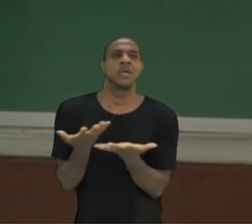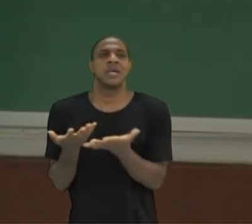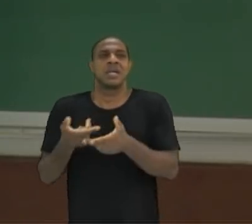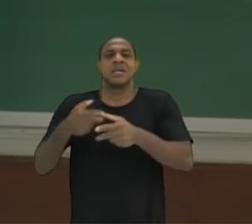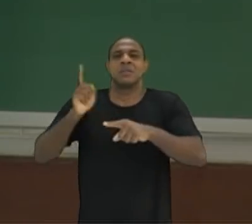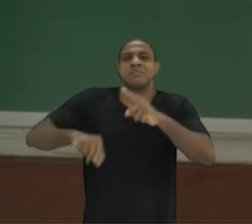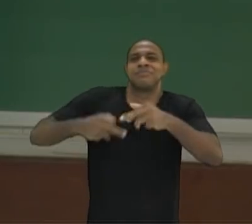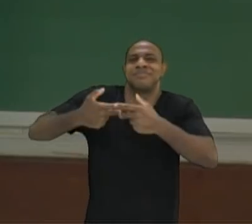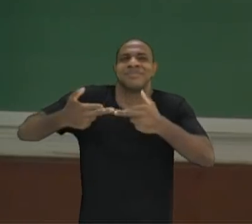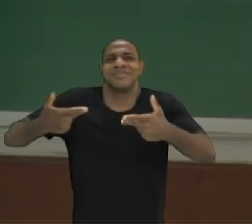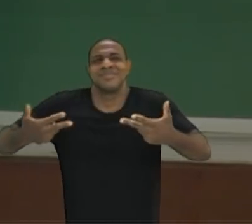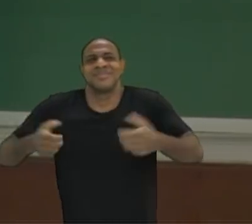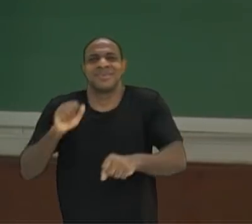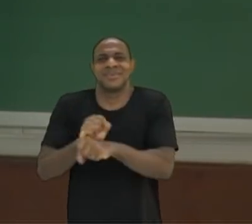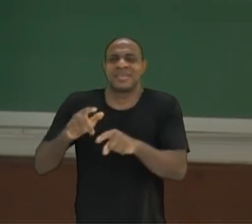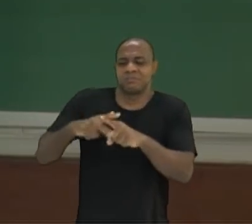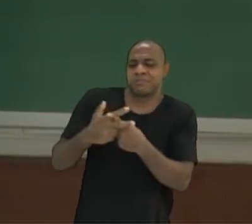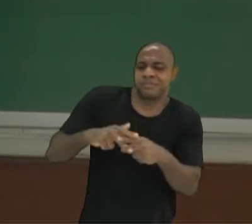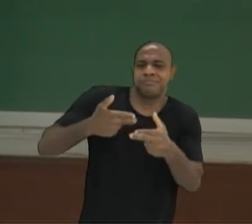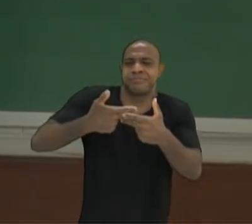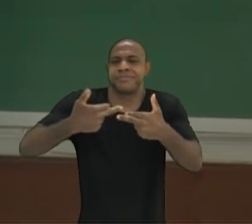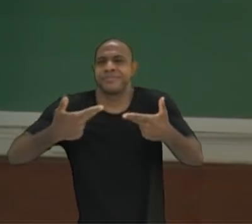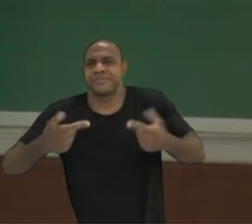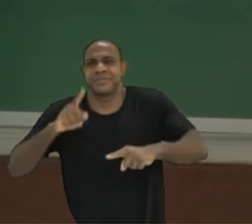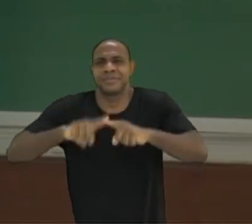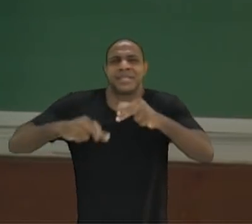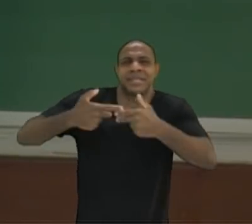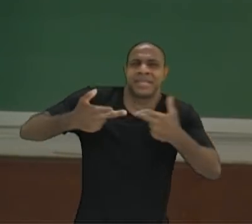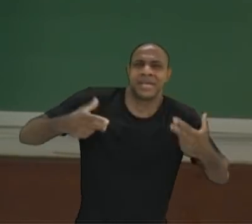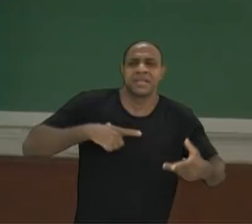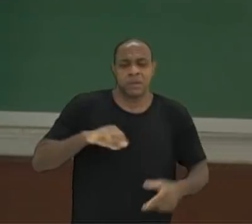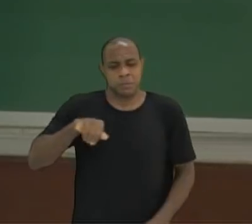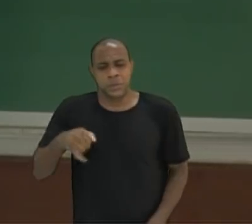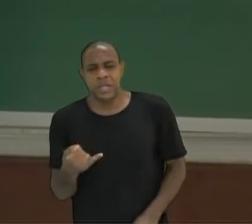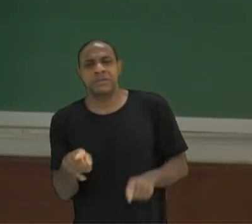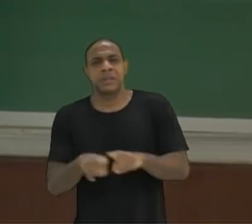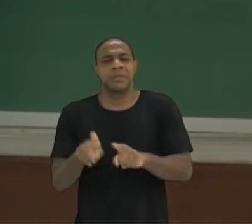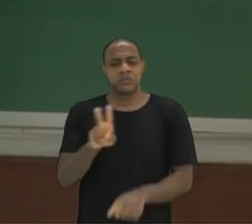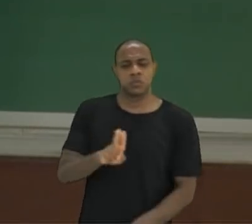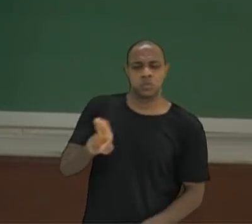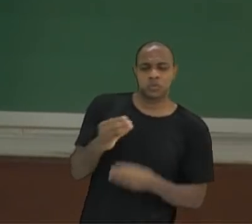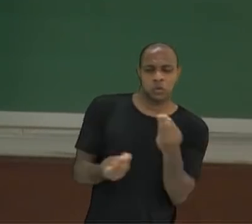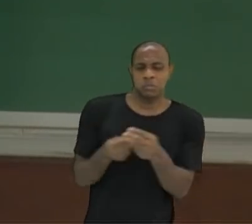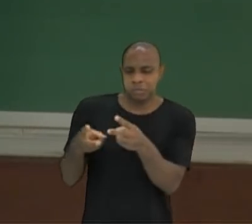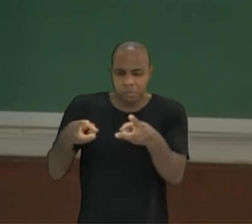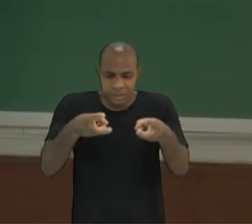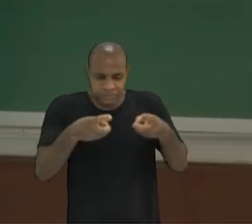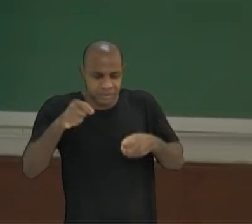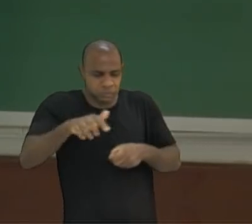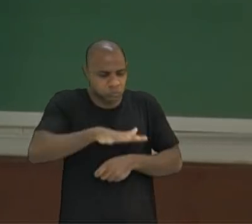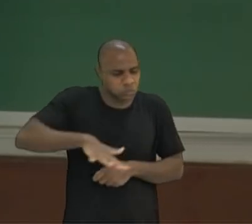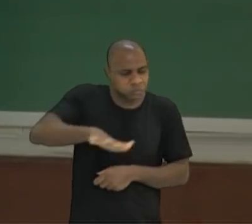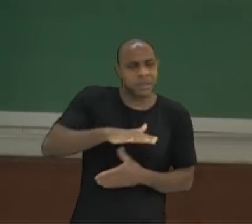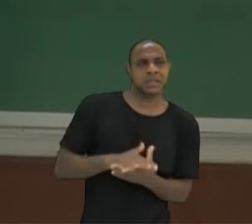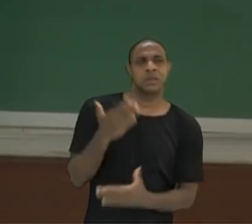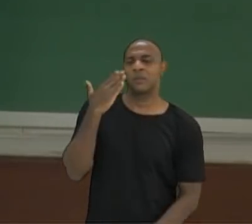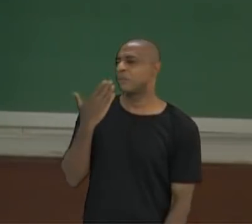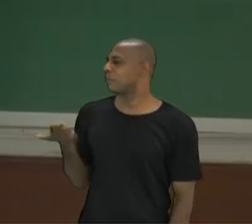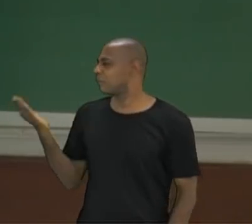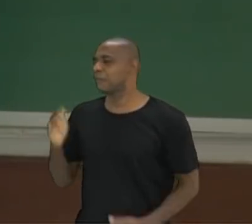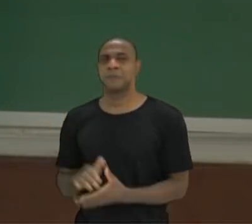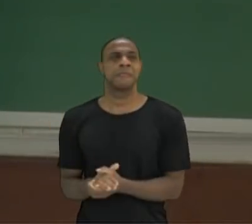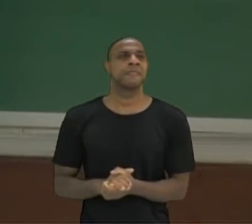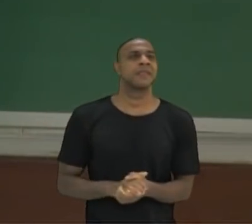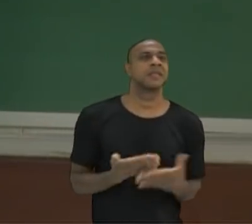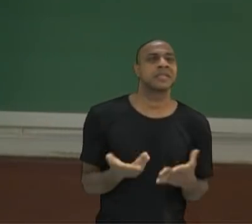proporciona diversas ferramentas, diversas oportunidades de observação do espaço. Então eu coloquei para vocês o